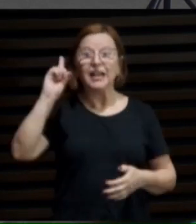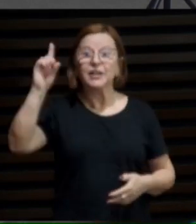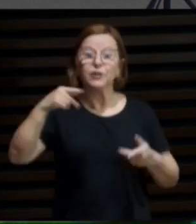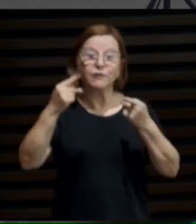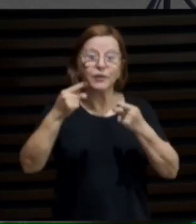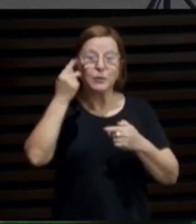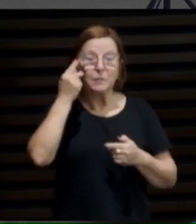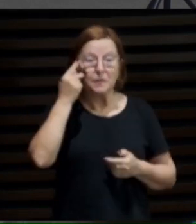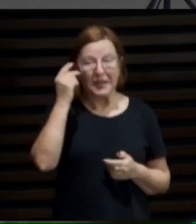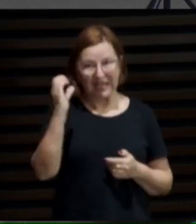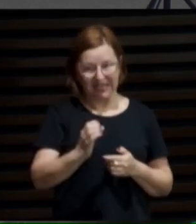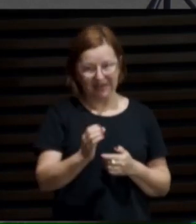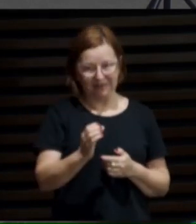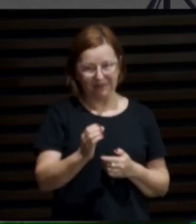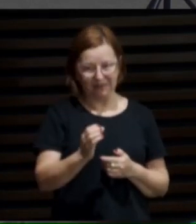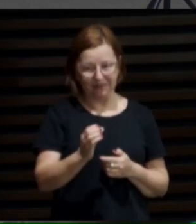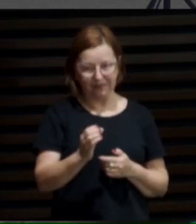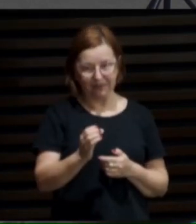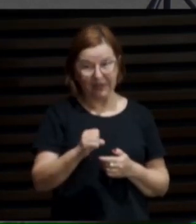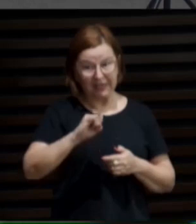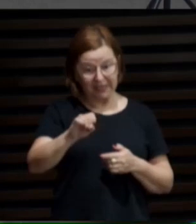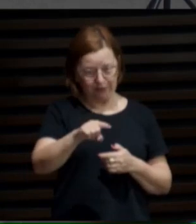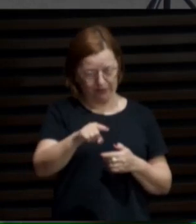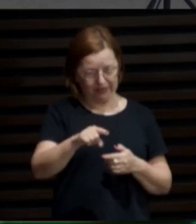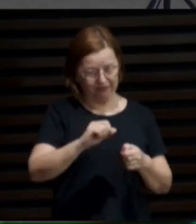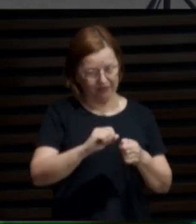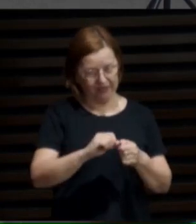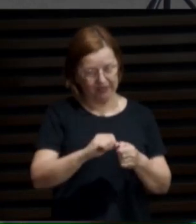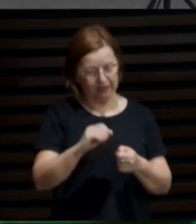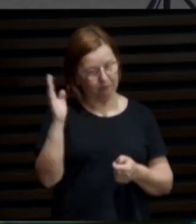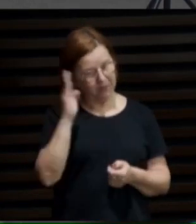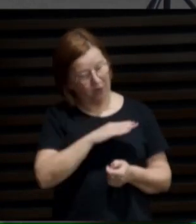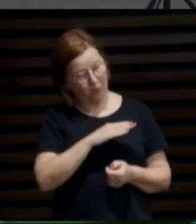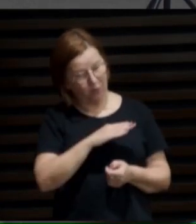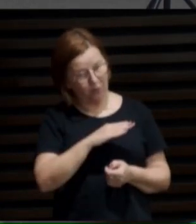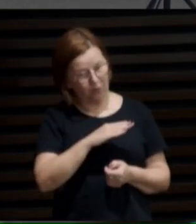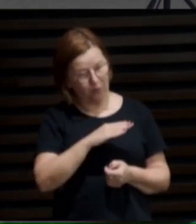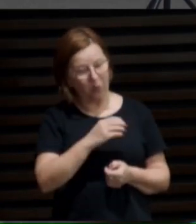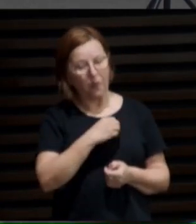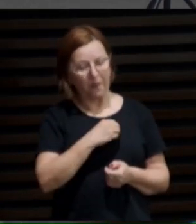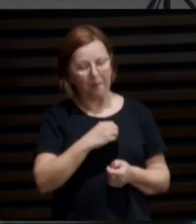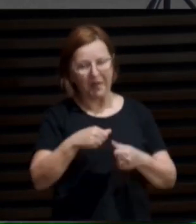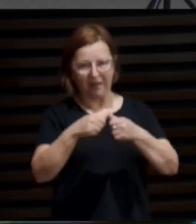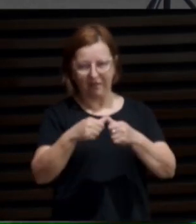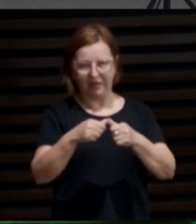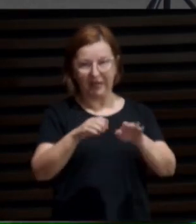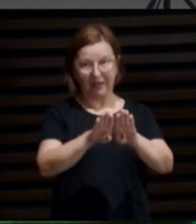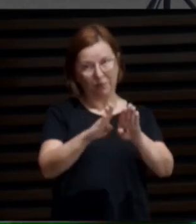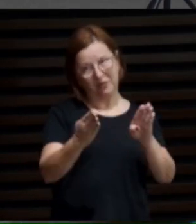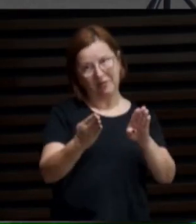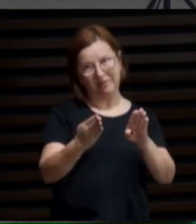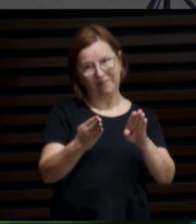Caim. Se todavia procederes mal, eis que o pecado jaz à porta. O